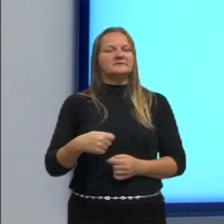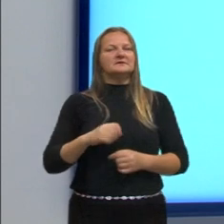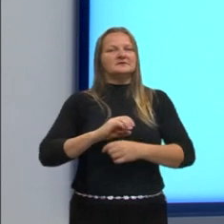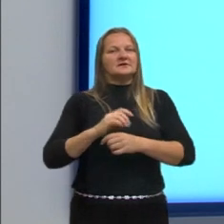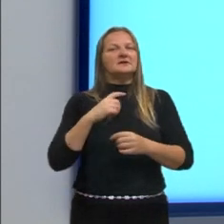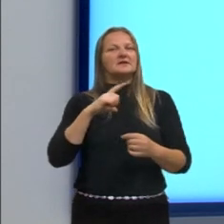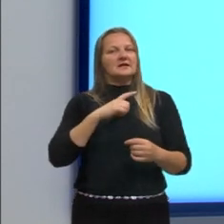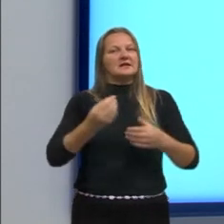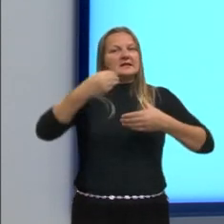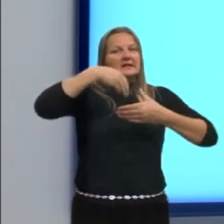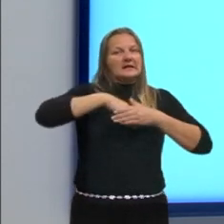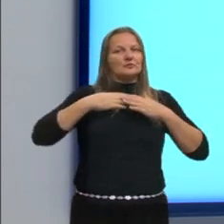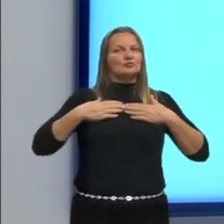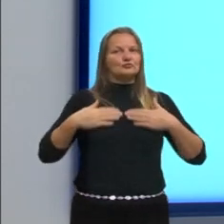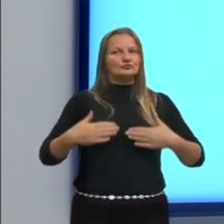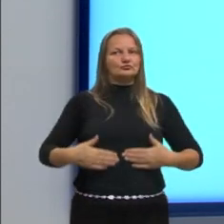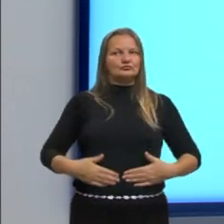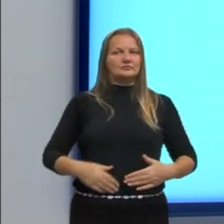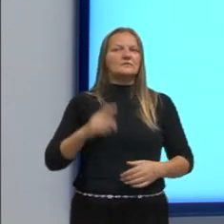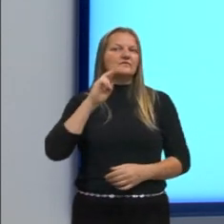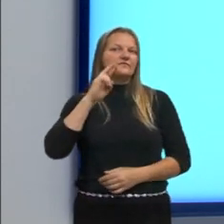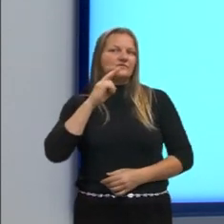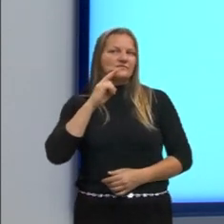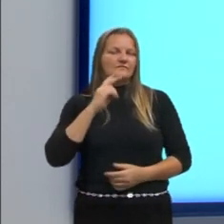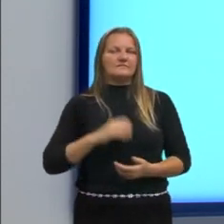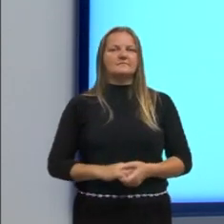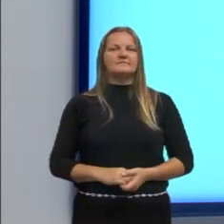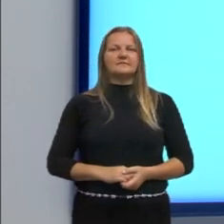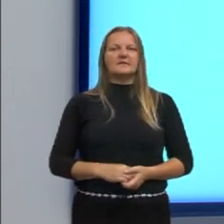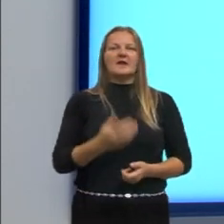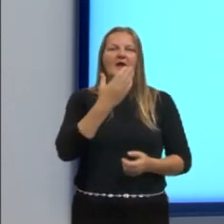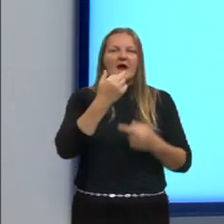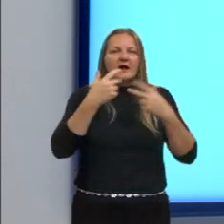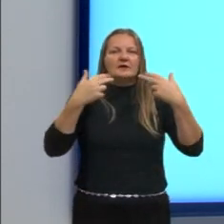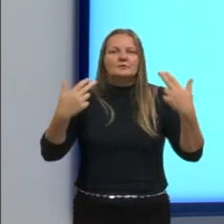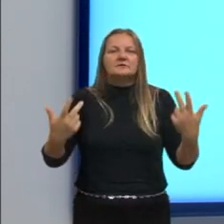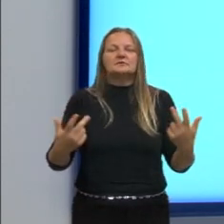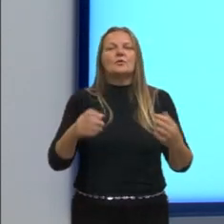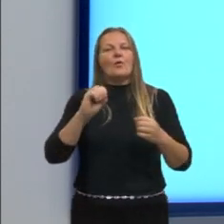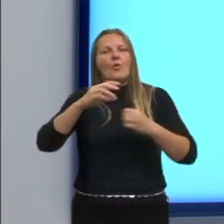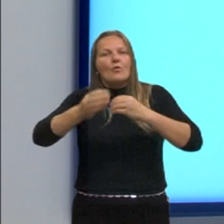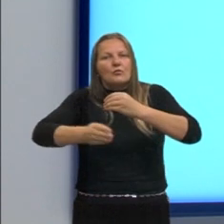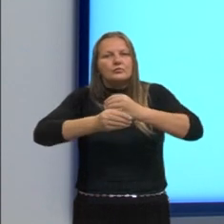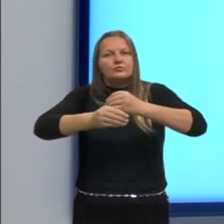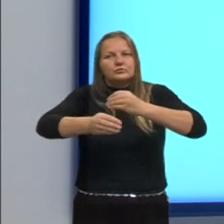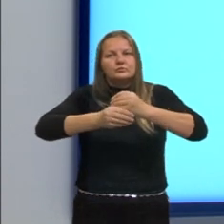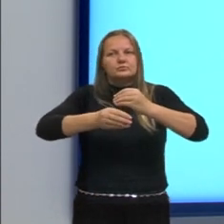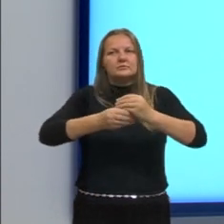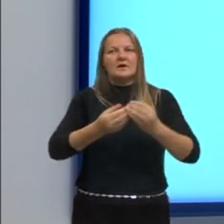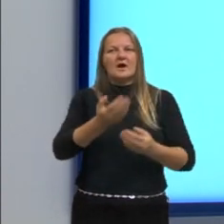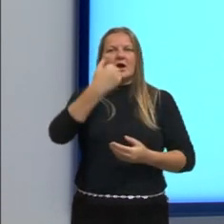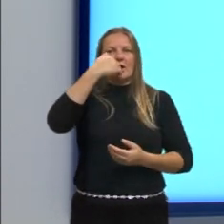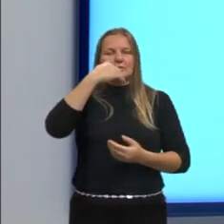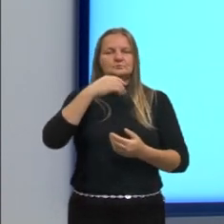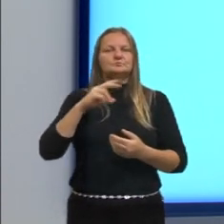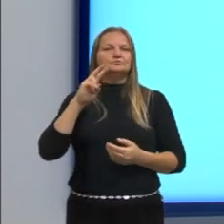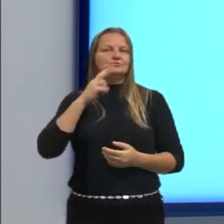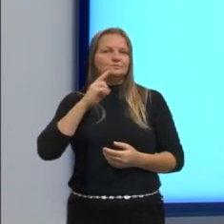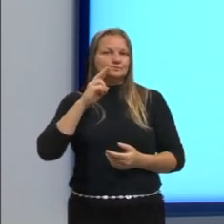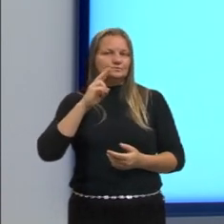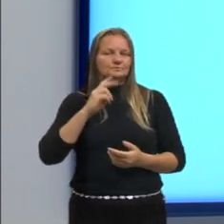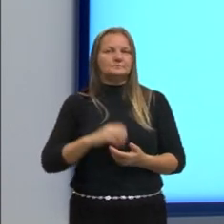de alguma forma uma fonte dessas vitaminas através da alimentação ou qualquer outra ingestão aí mas a gente precisa